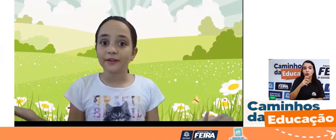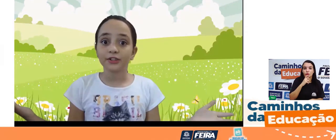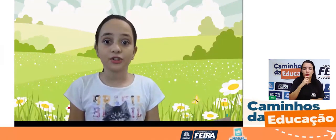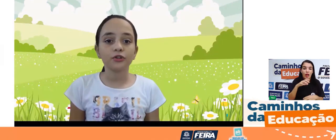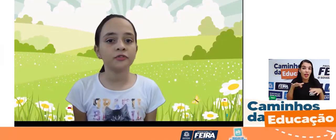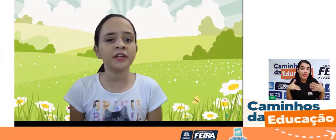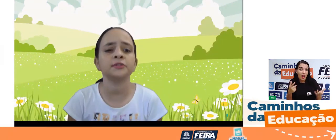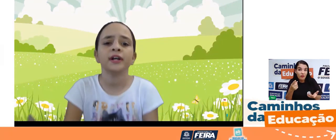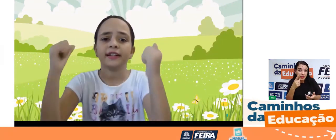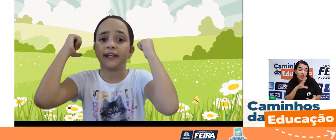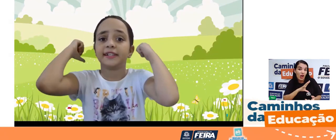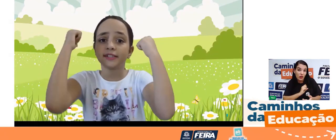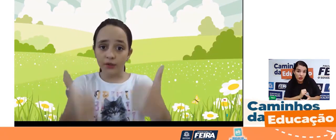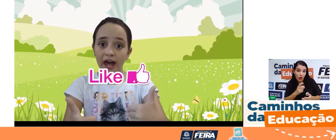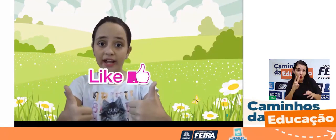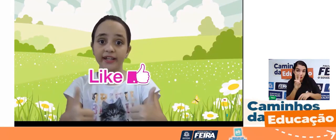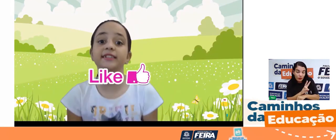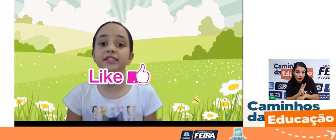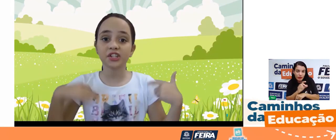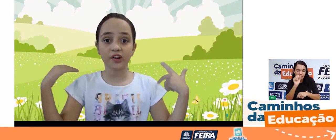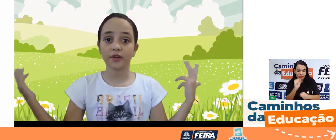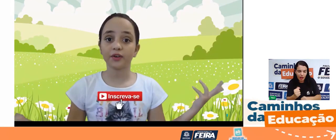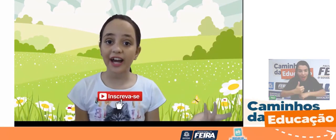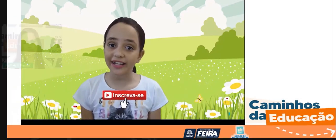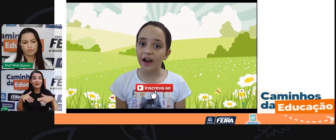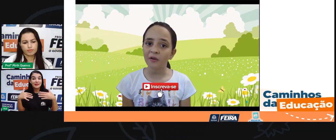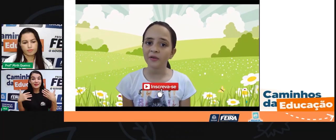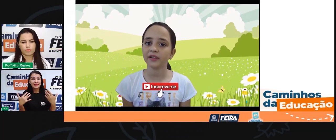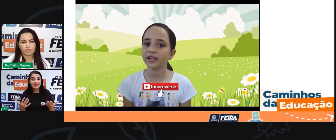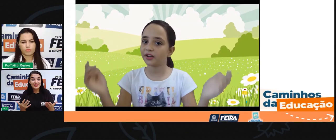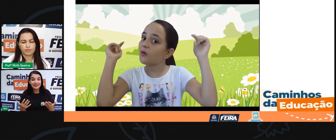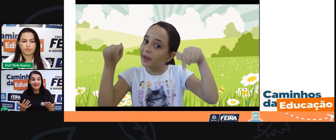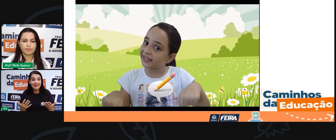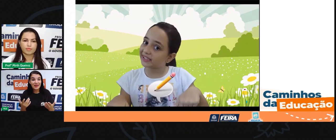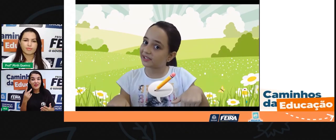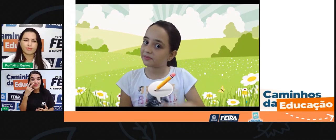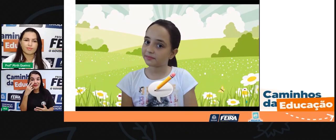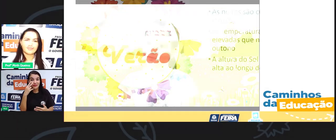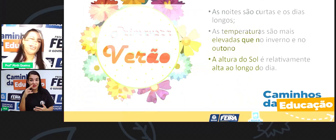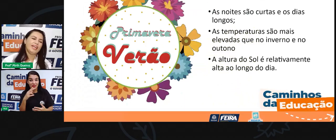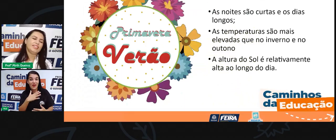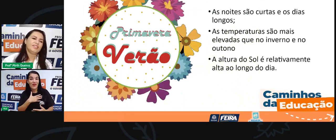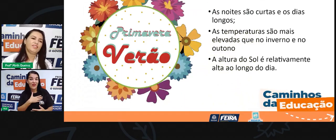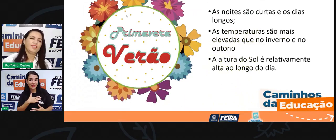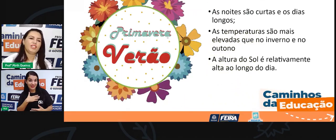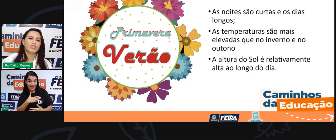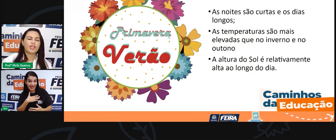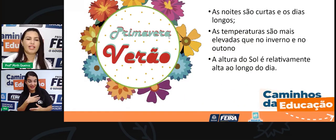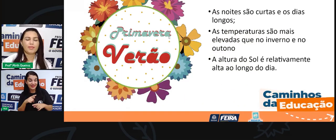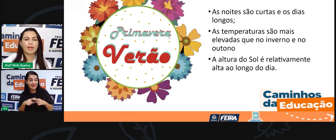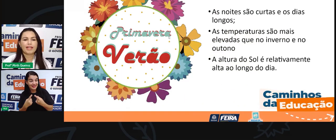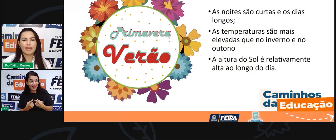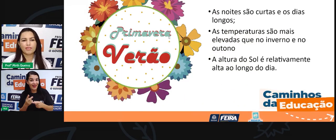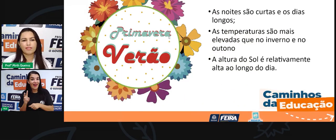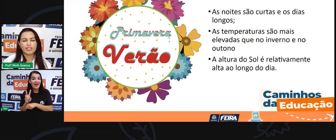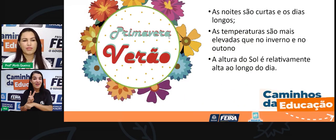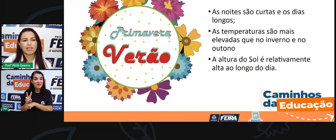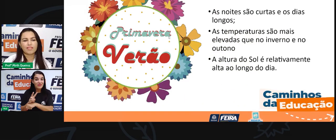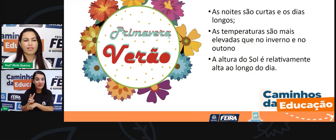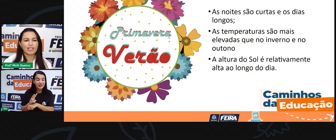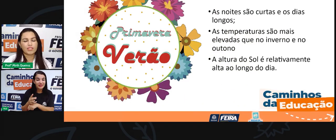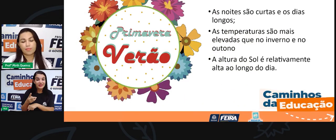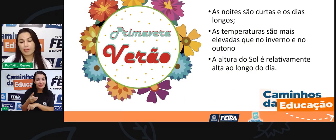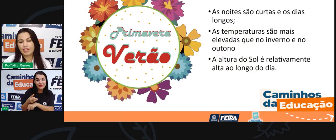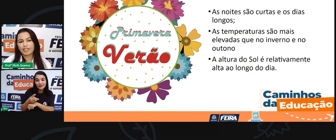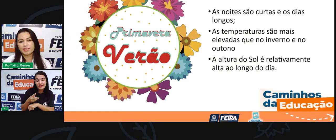Então galera, gostou do vídeo? Deixe seu like, se inscreva no canal e comente. Esse vídeo, né, esse pequeno